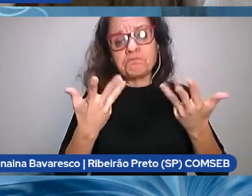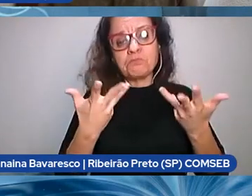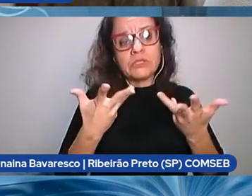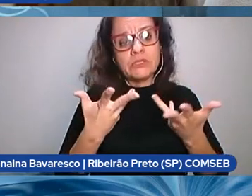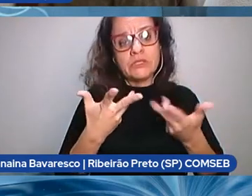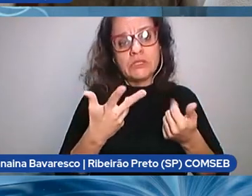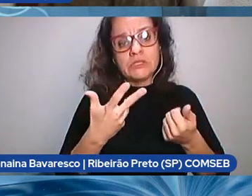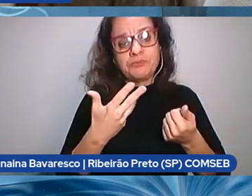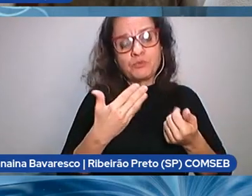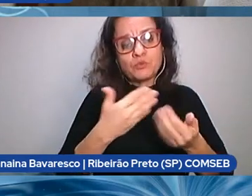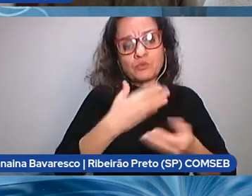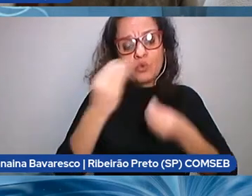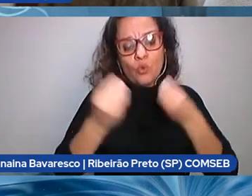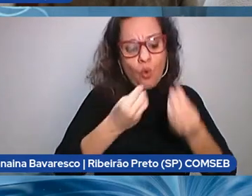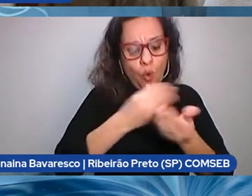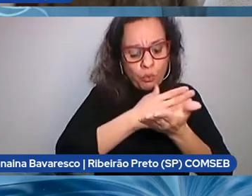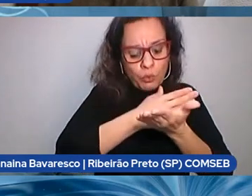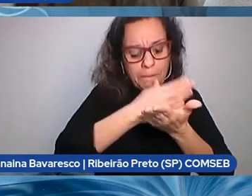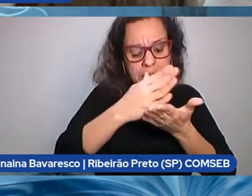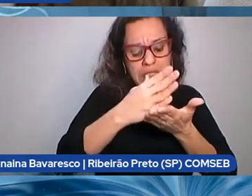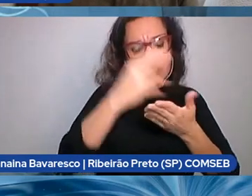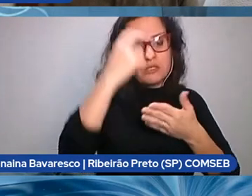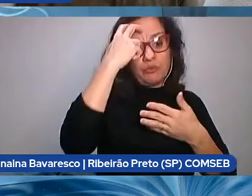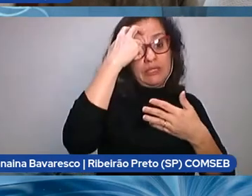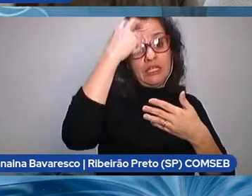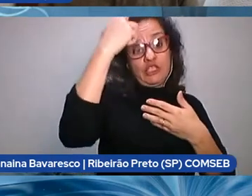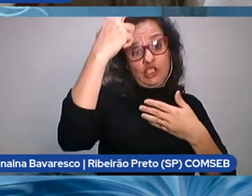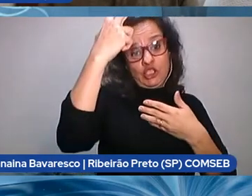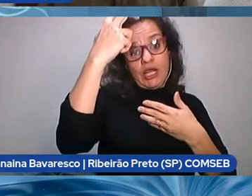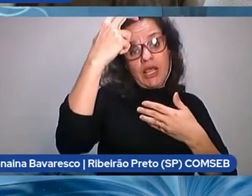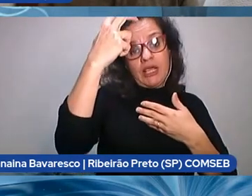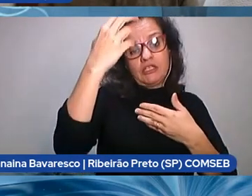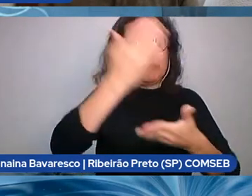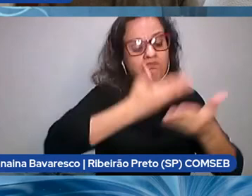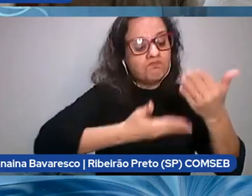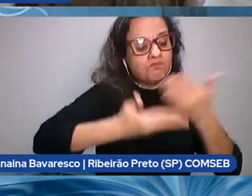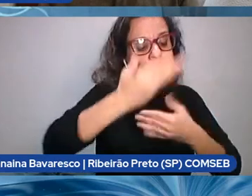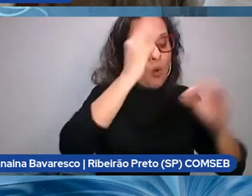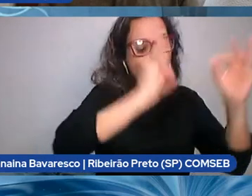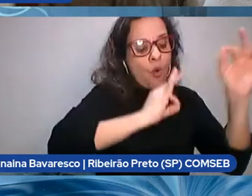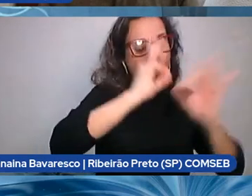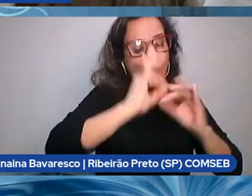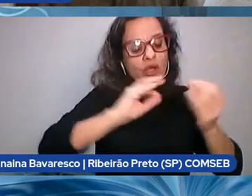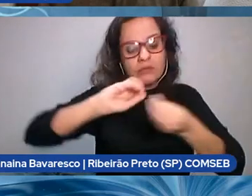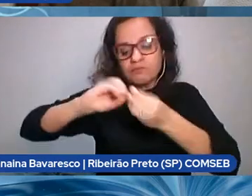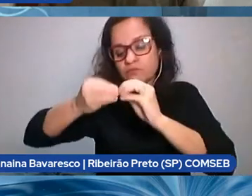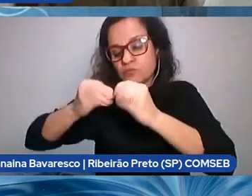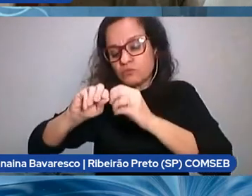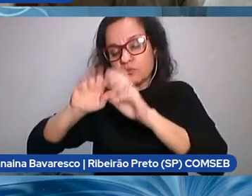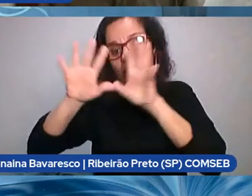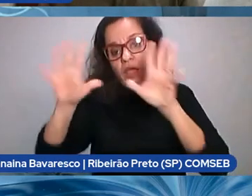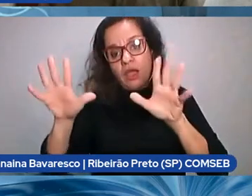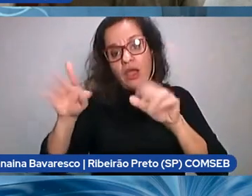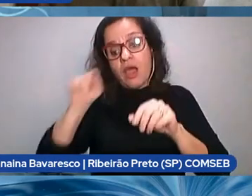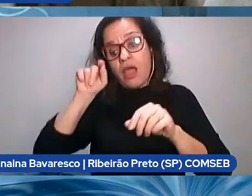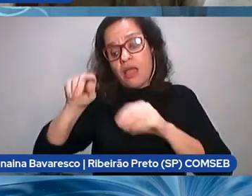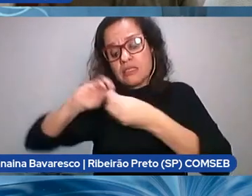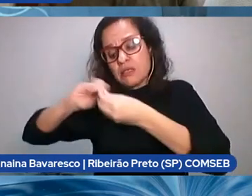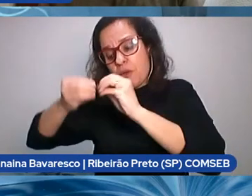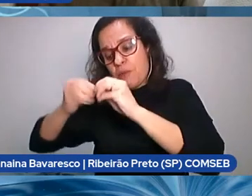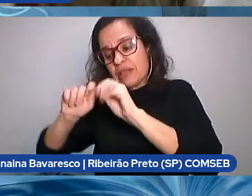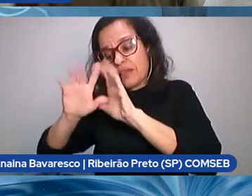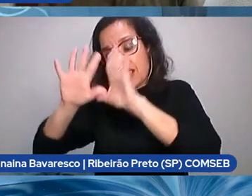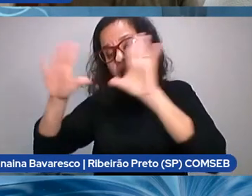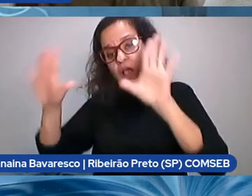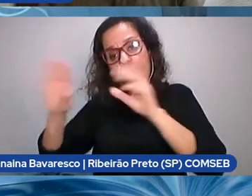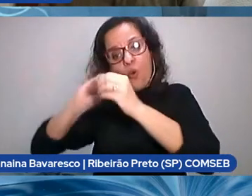à medida que o princípio inteligente dinamiza, organiza a matéria organizada também